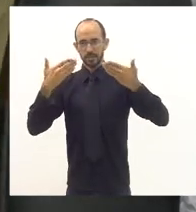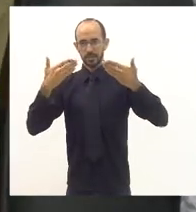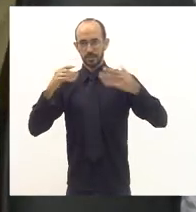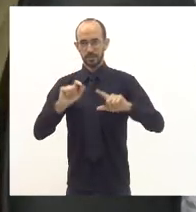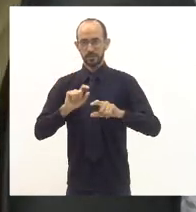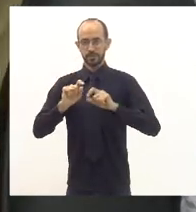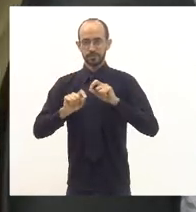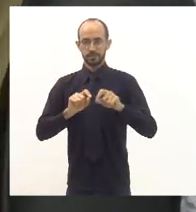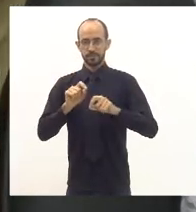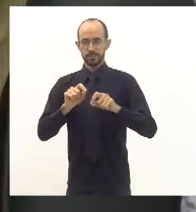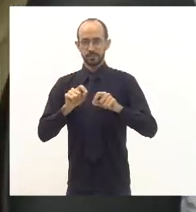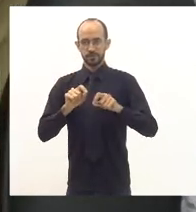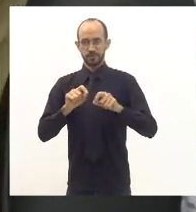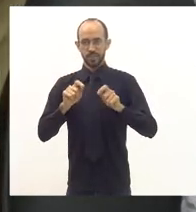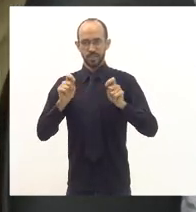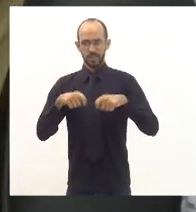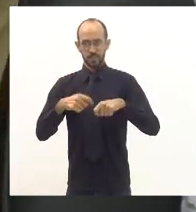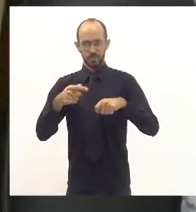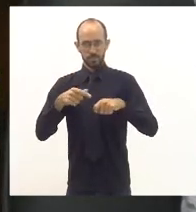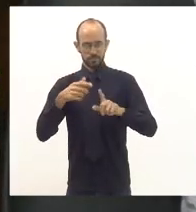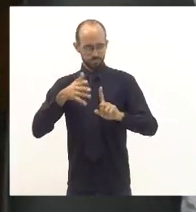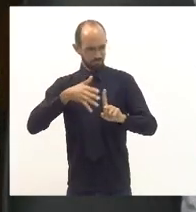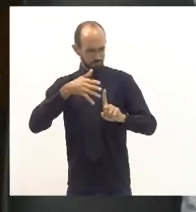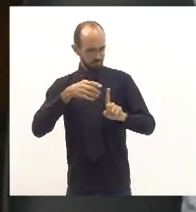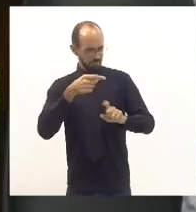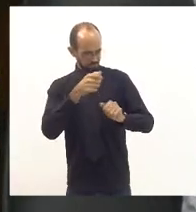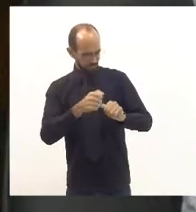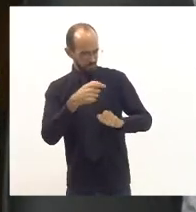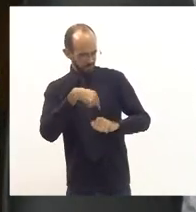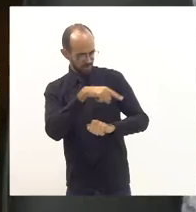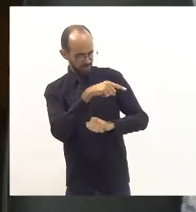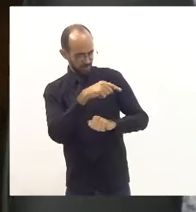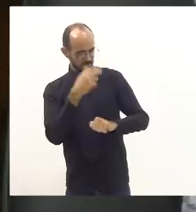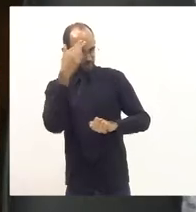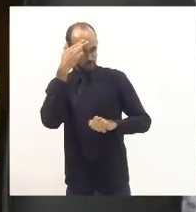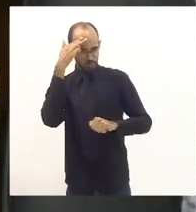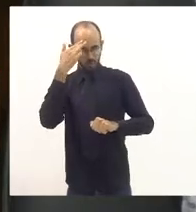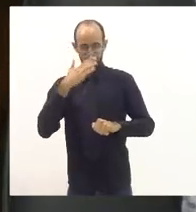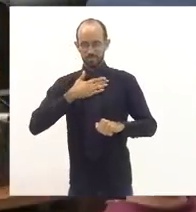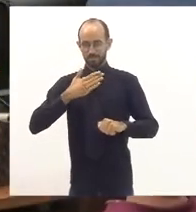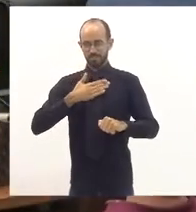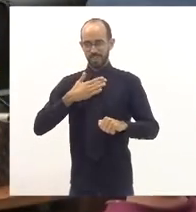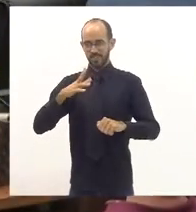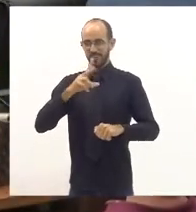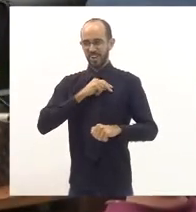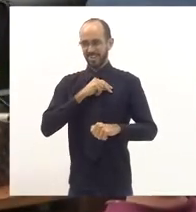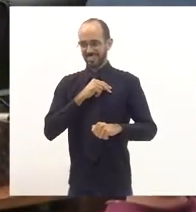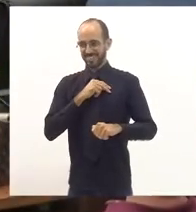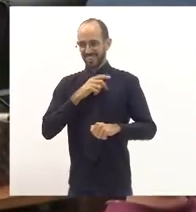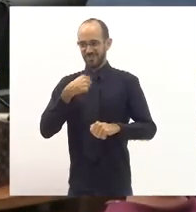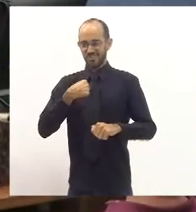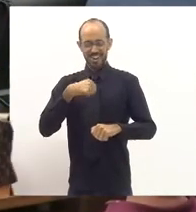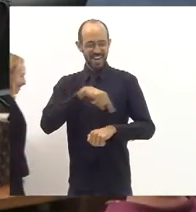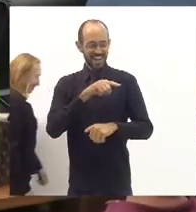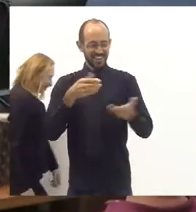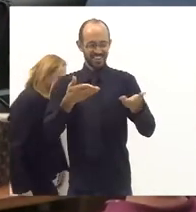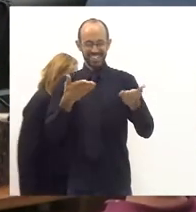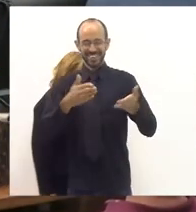Mink, eu posso fazer lá da tribuna? Posso? Meu sonho é estar nessa tribuna, gente. Espera aí. Vou lá agora.